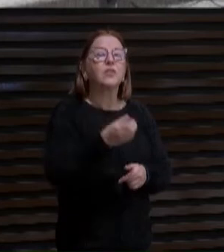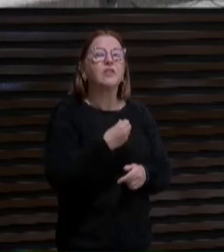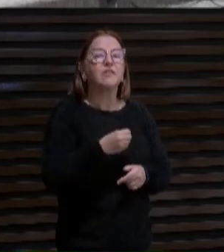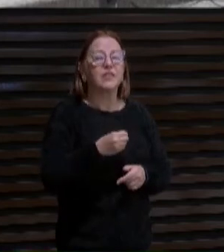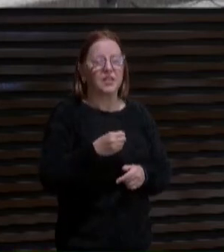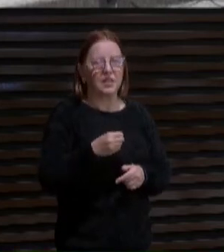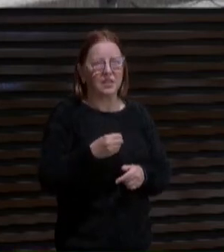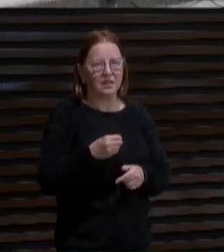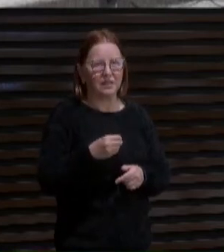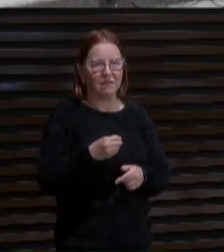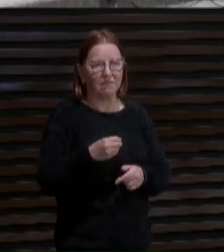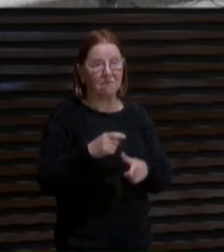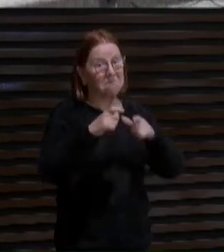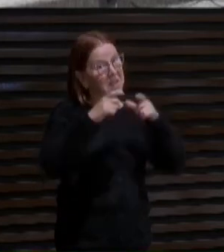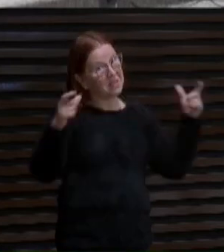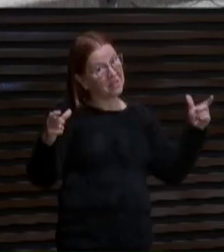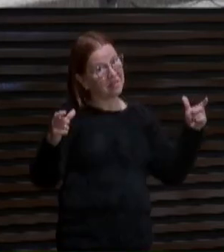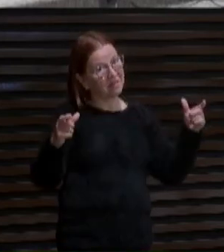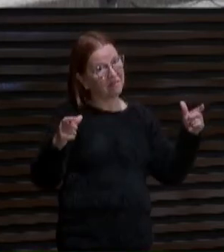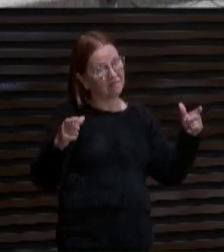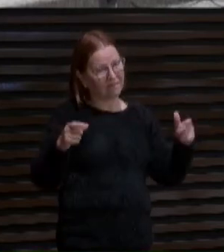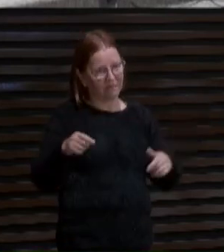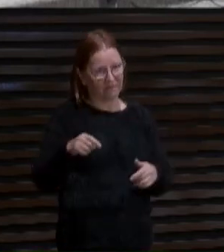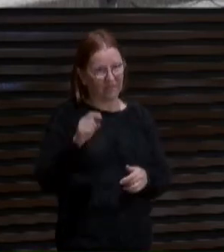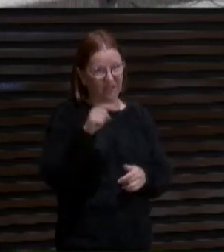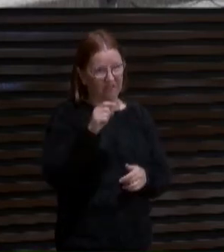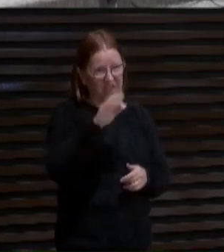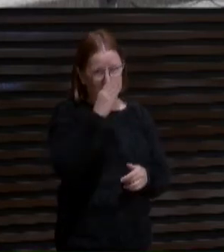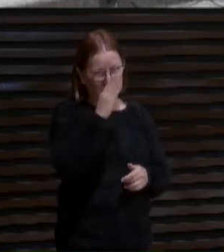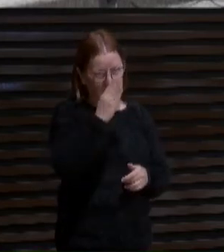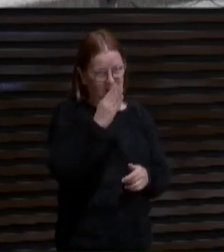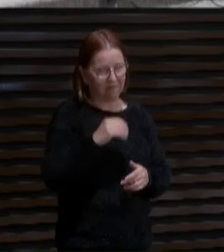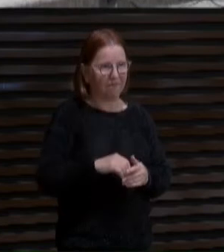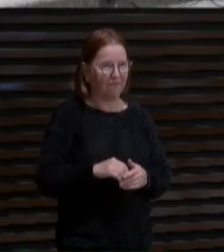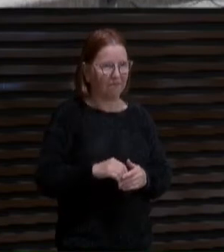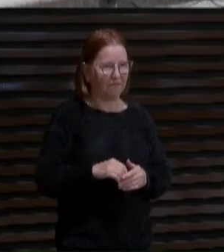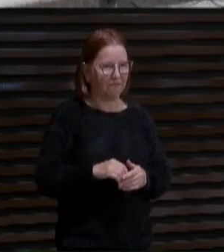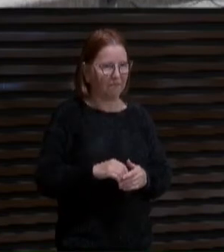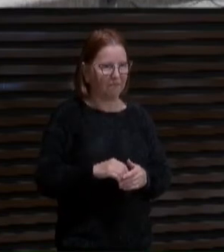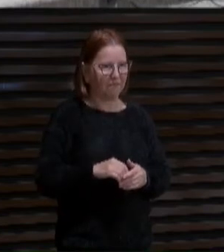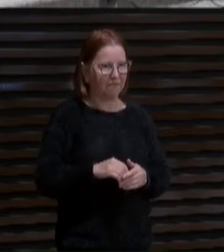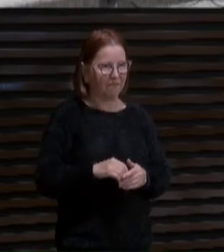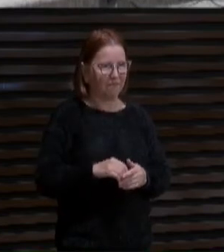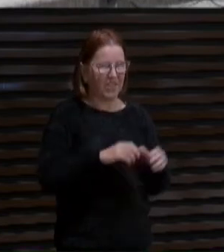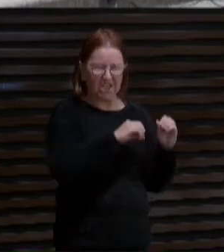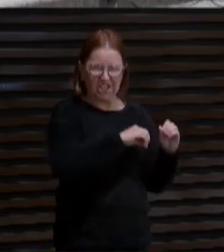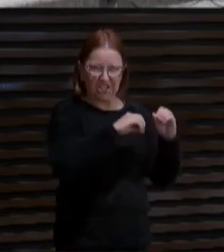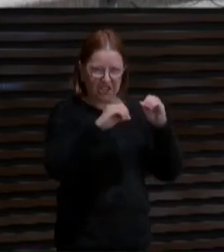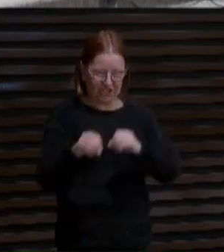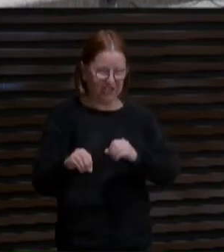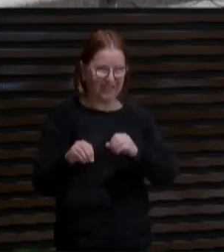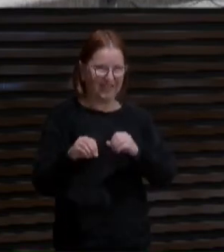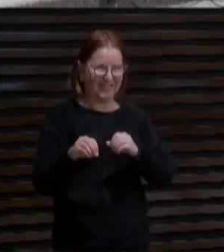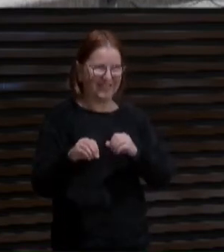tira a trave dos teus olhos lá em cima para depois você querer